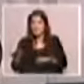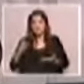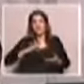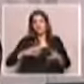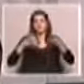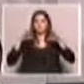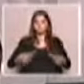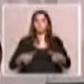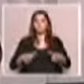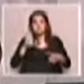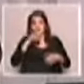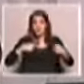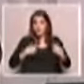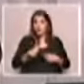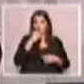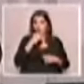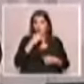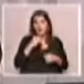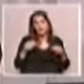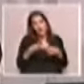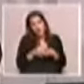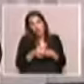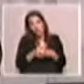Se é para consumir o próprio, em geral, é um queijo pequeno.